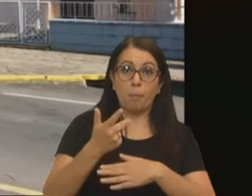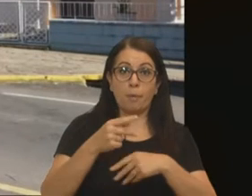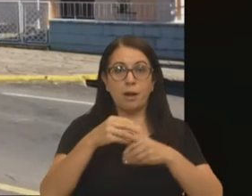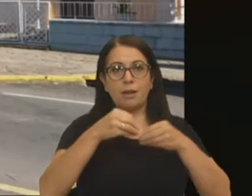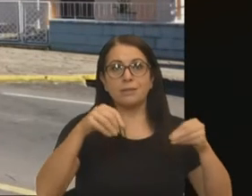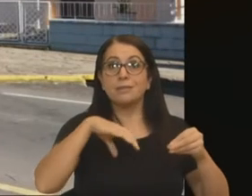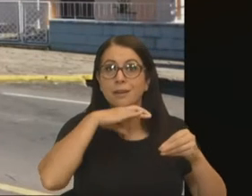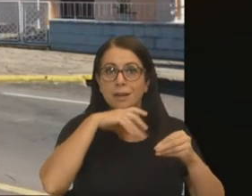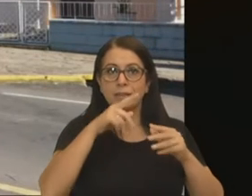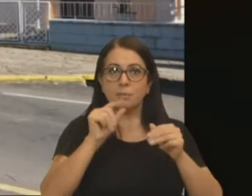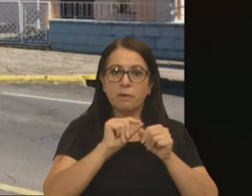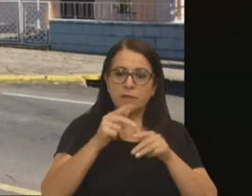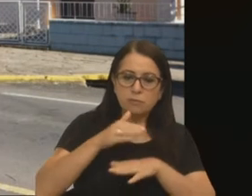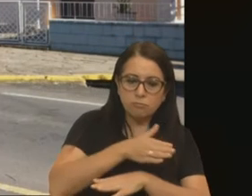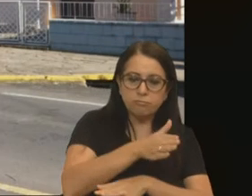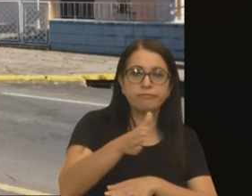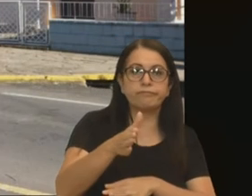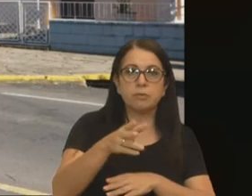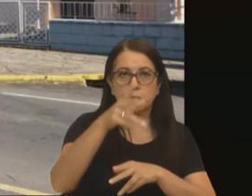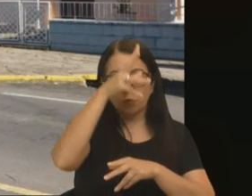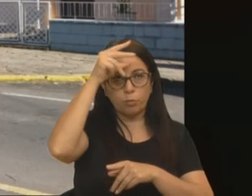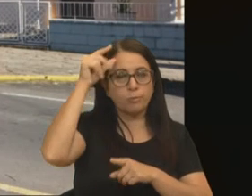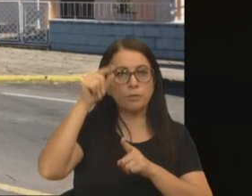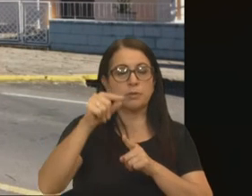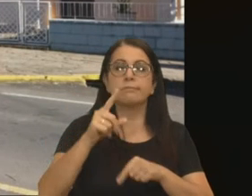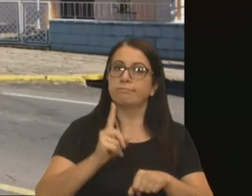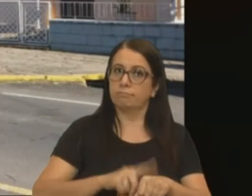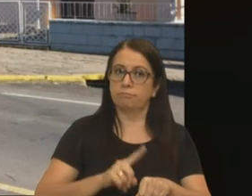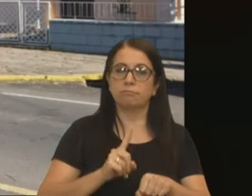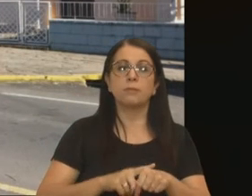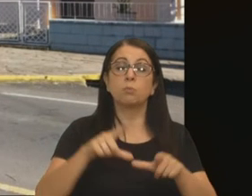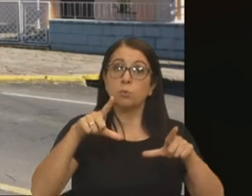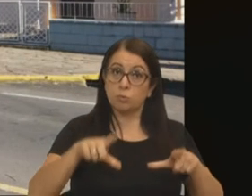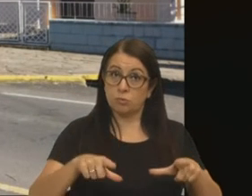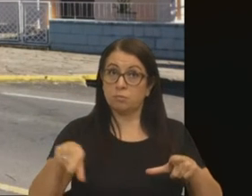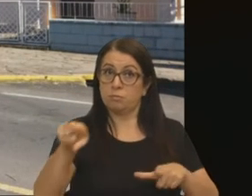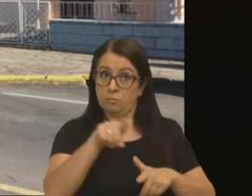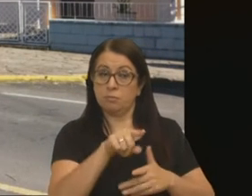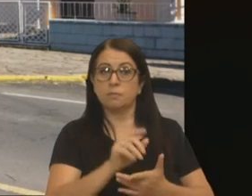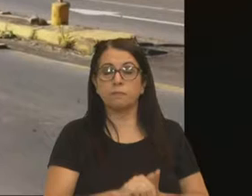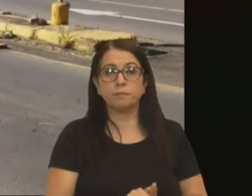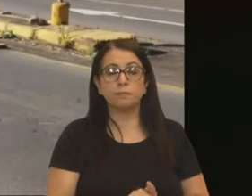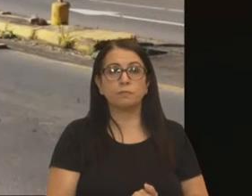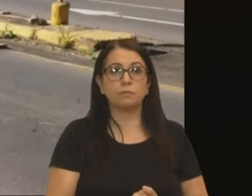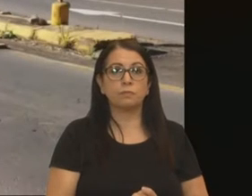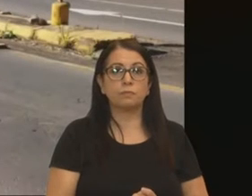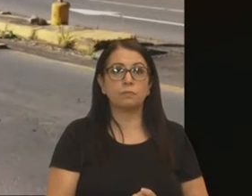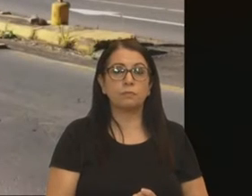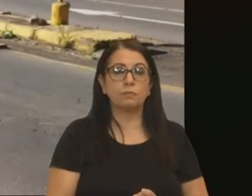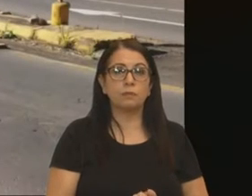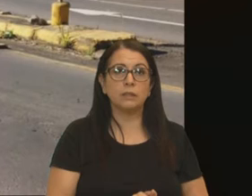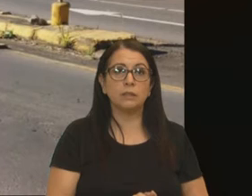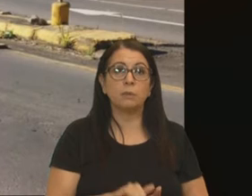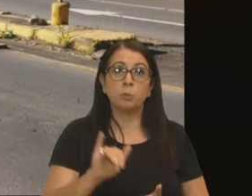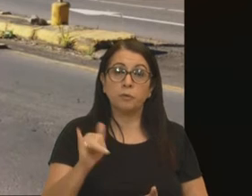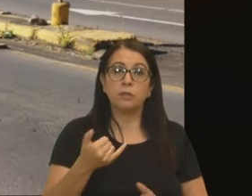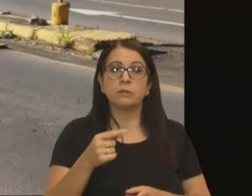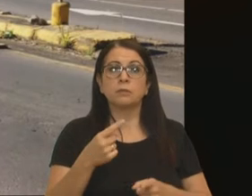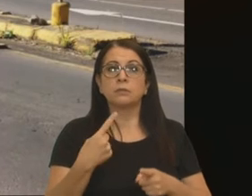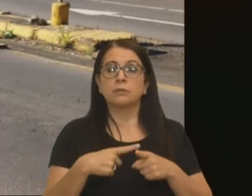Um aparelho público ali. Está em tempo, tem espaço, e aproveitando,